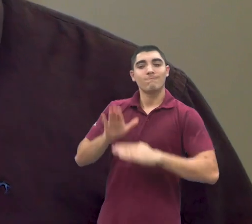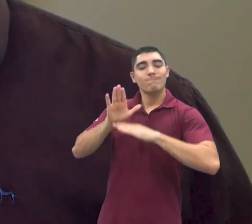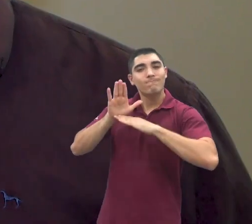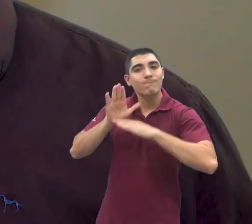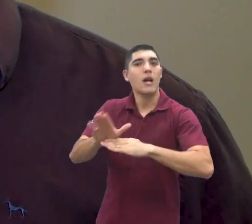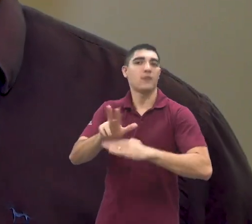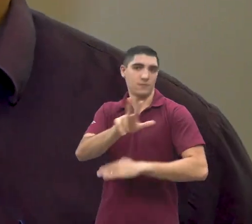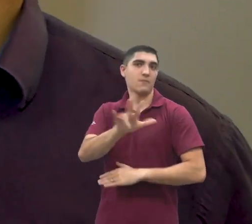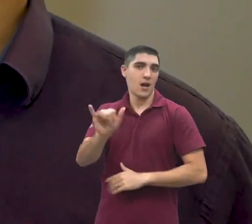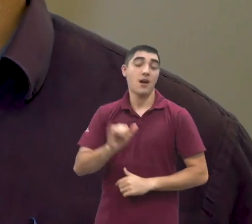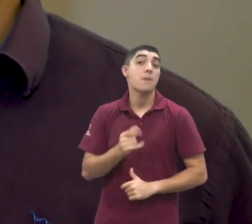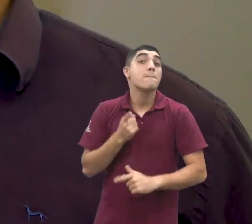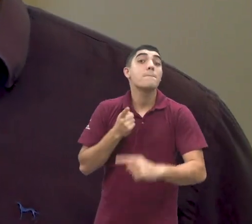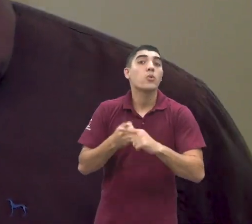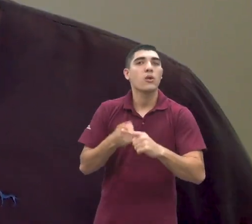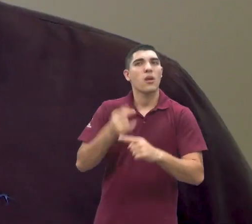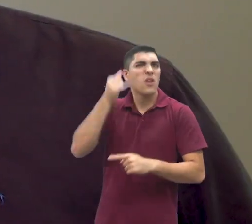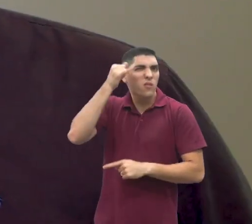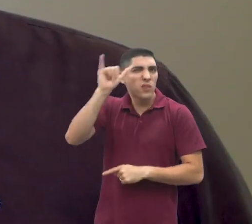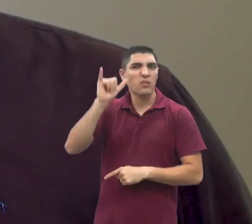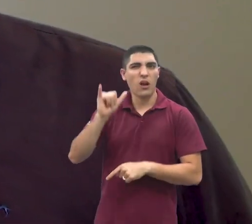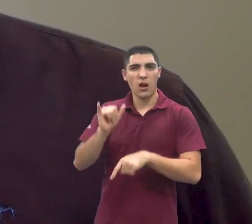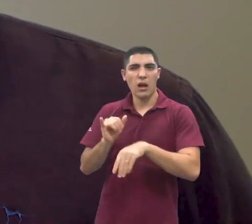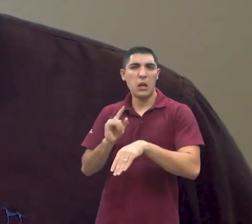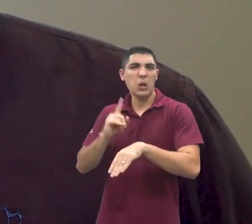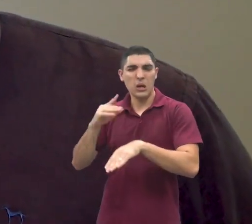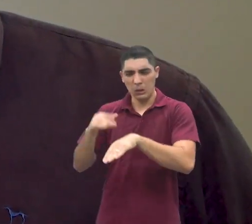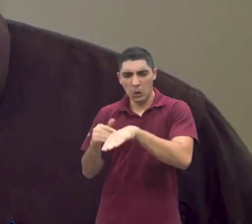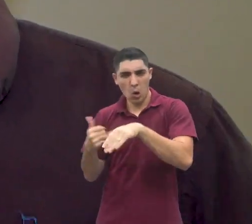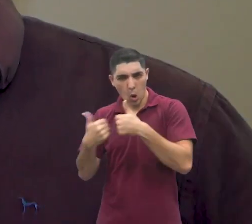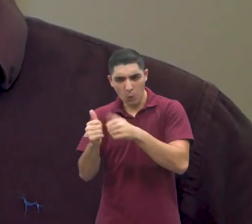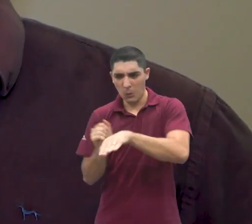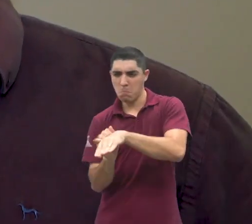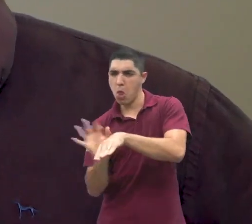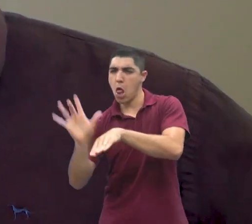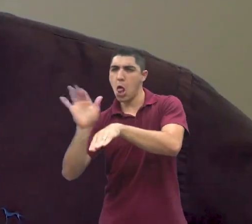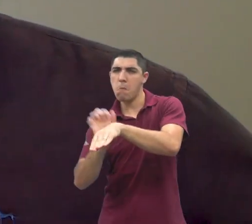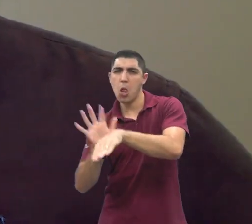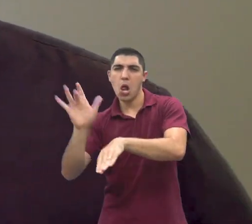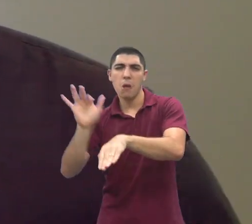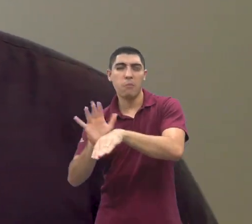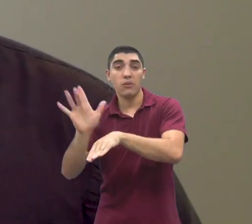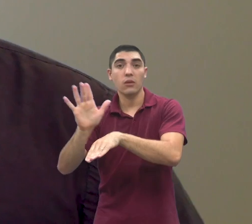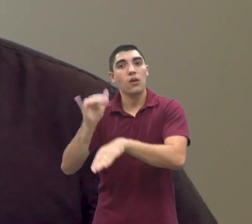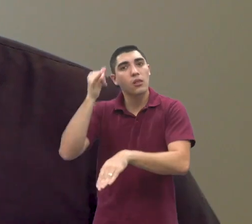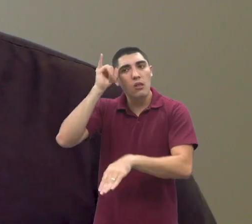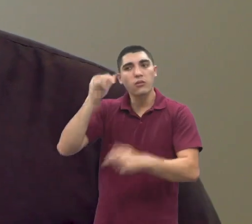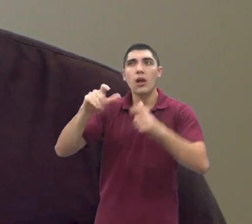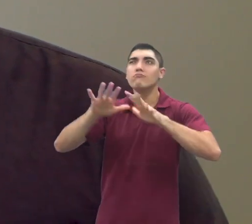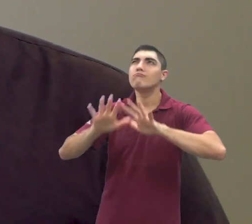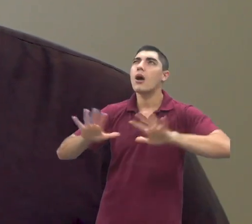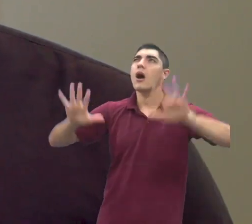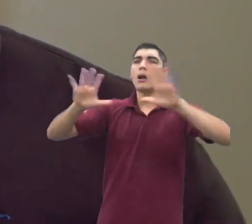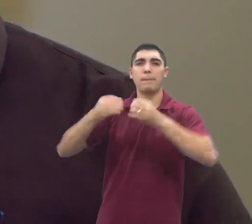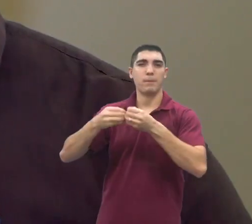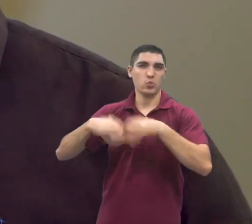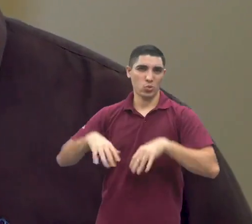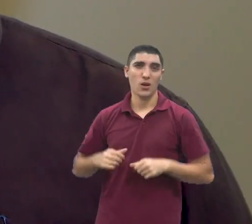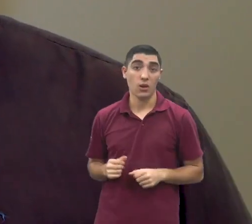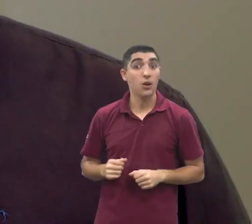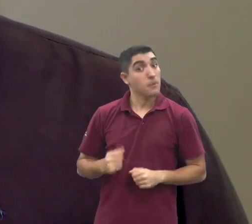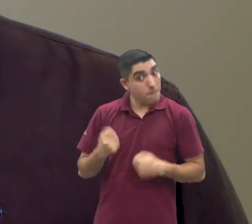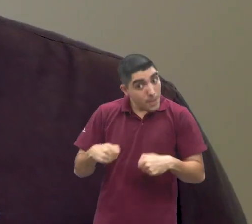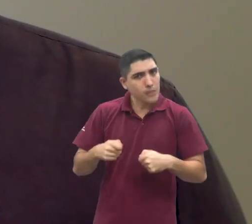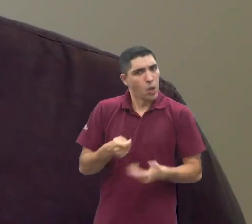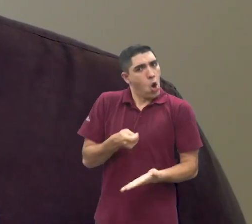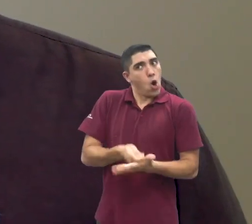vai evitar que seja gerado a queima de combustível fóssil e prejudicar ainda mais o ambiente local. Então esse é um dos